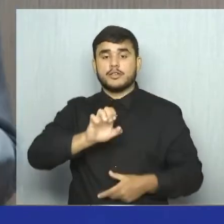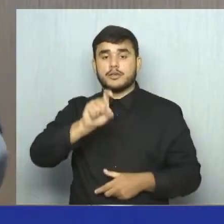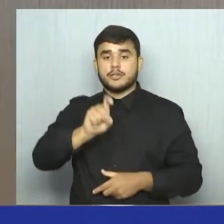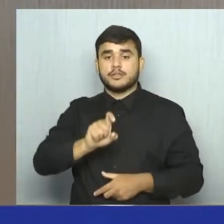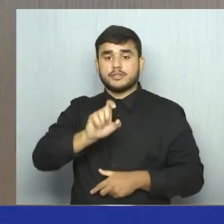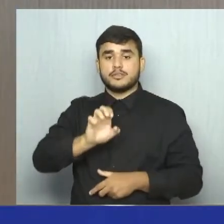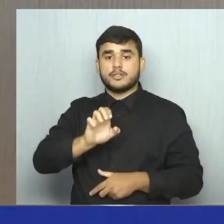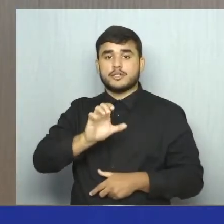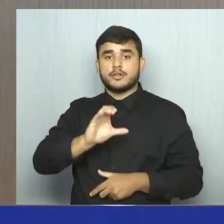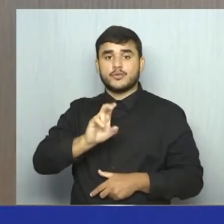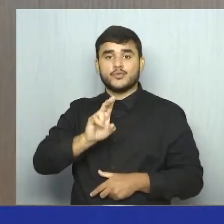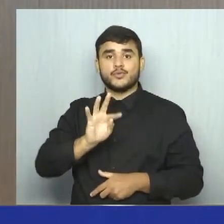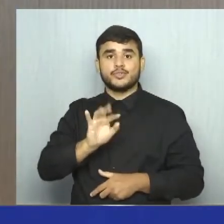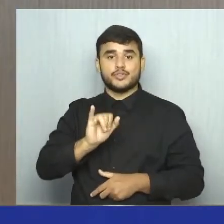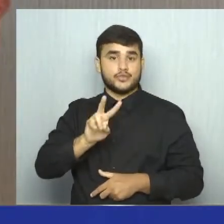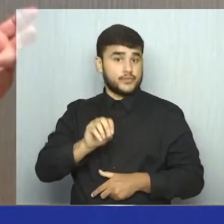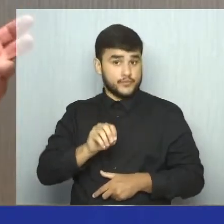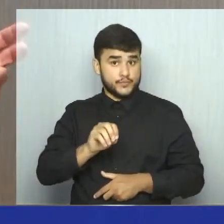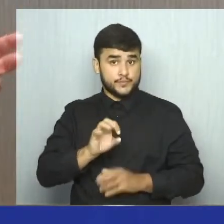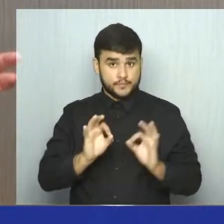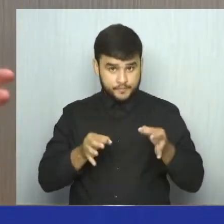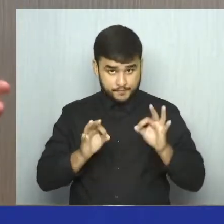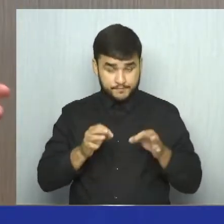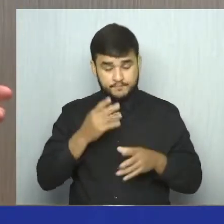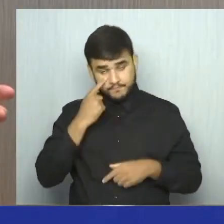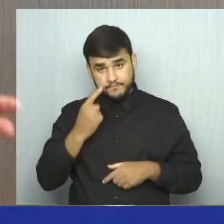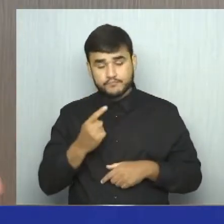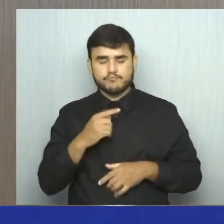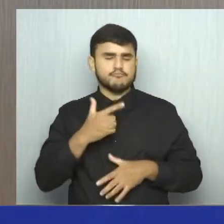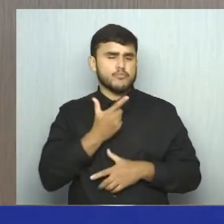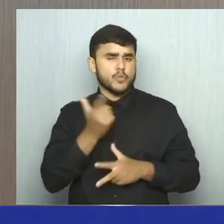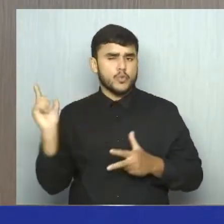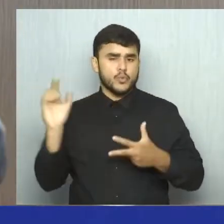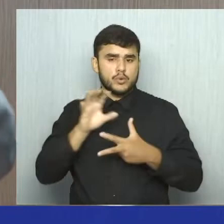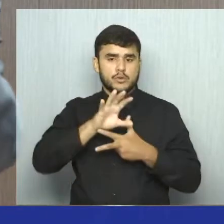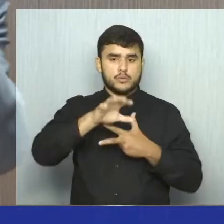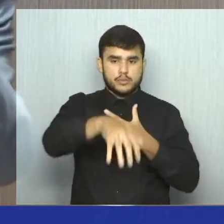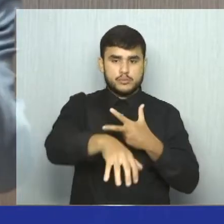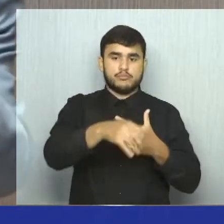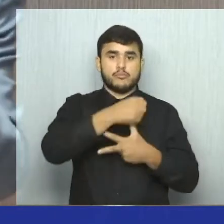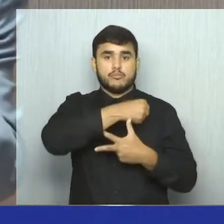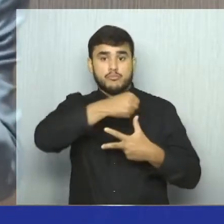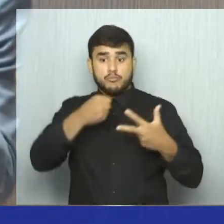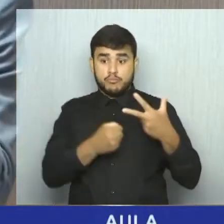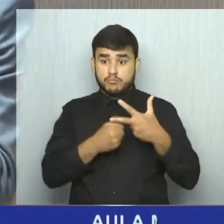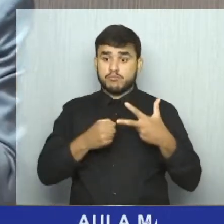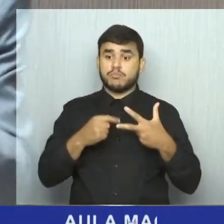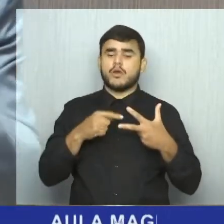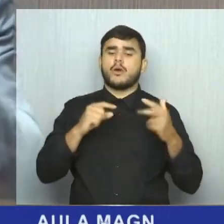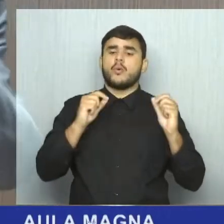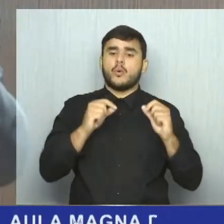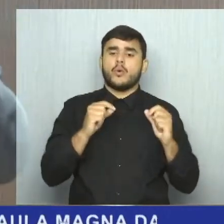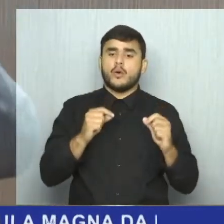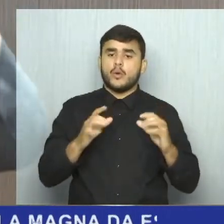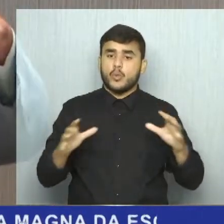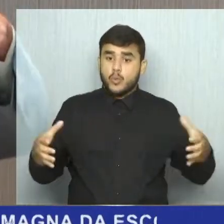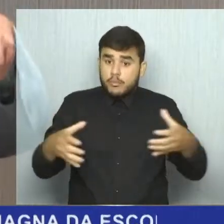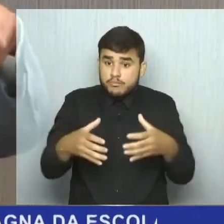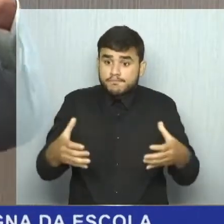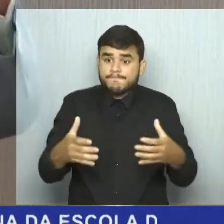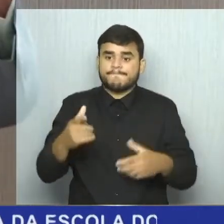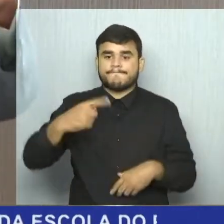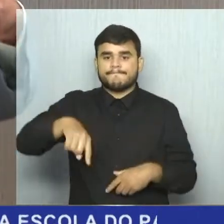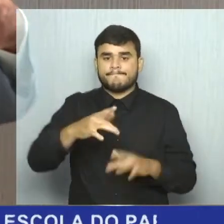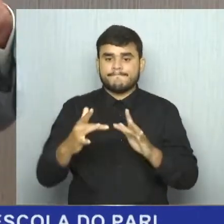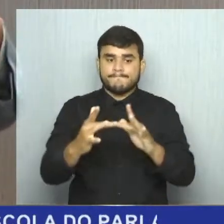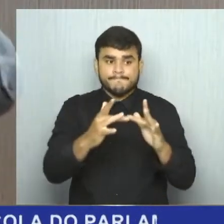outra tarefa seria de normatizar as relações, recolher nos costumes das pessoas aquilo que fosse pacificado